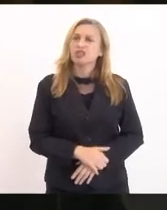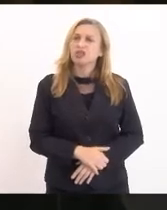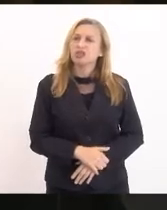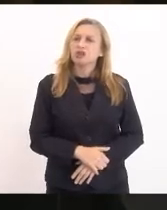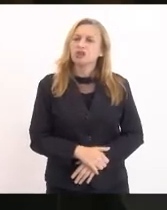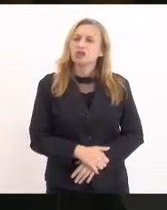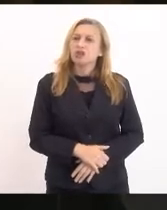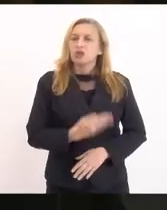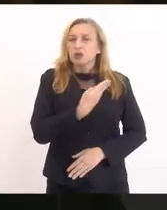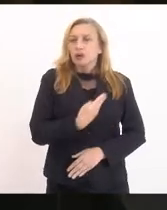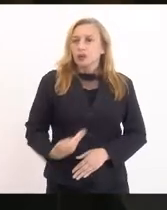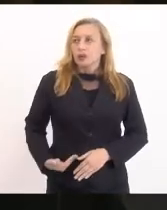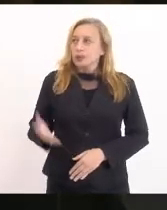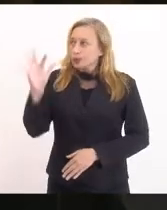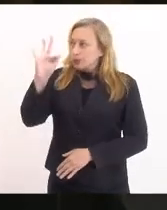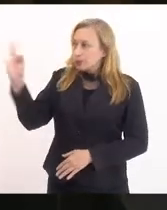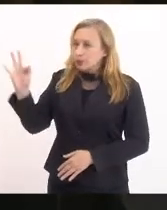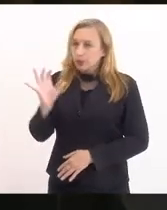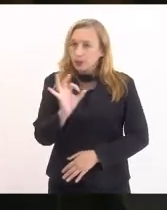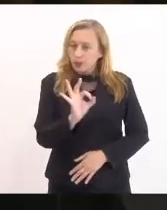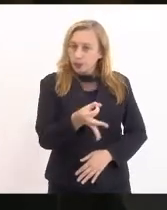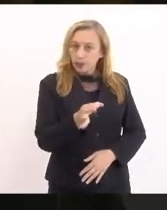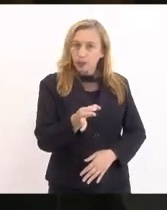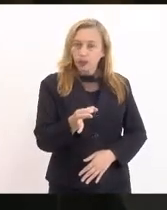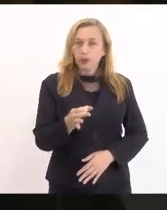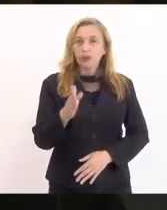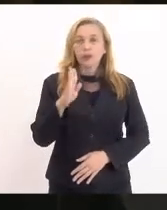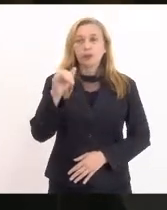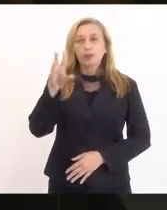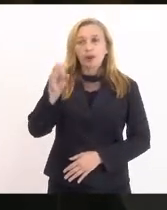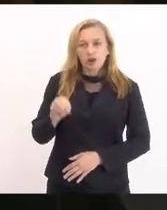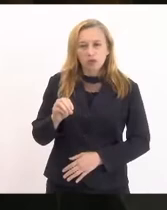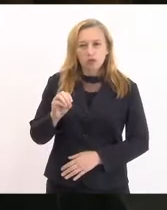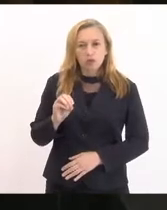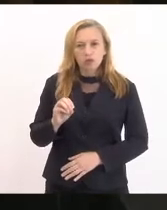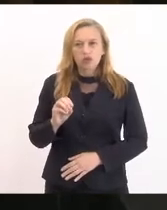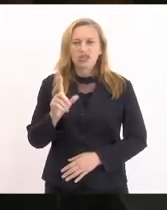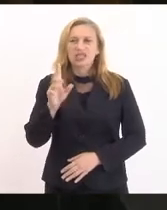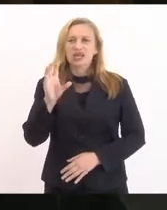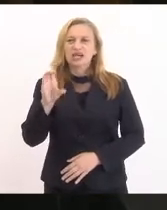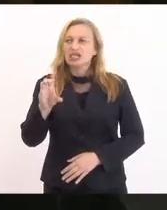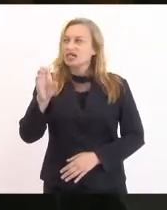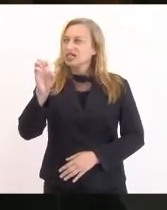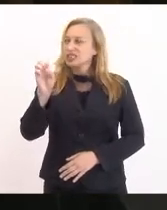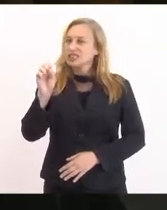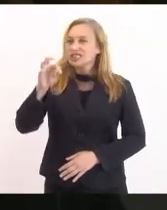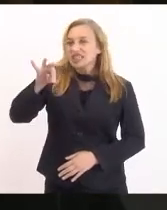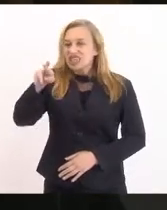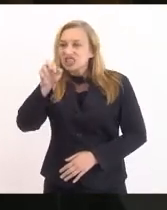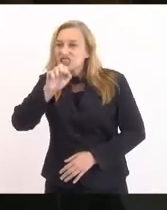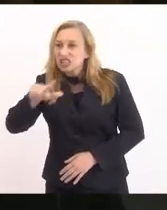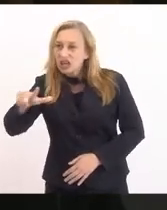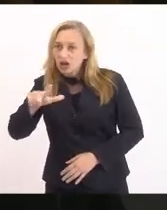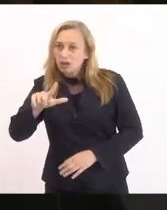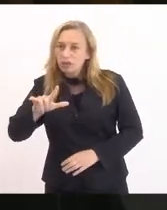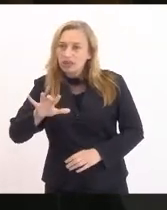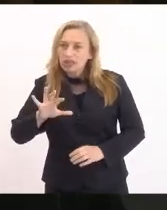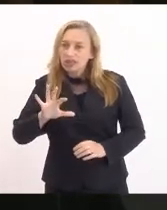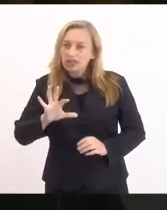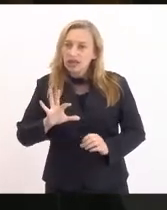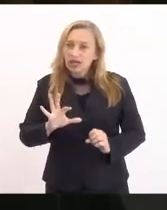o governo federal, especificamente o Banco Central, para tentar segurar a